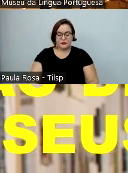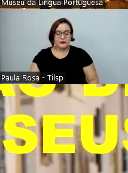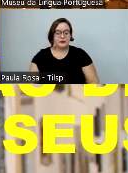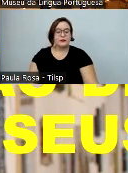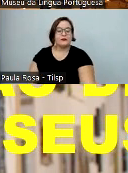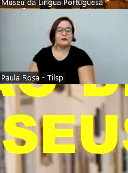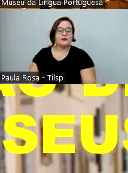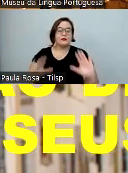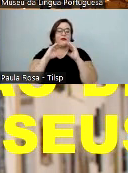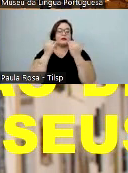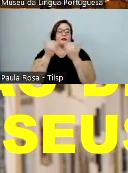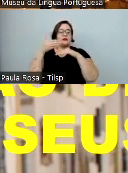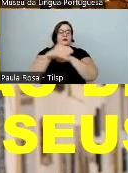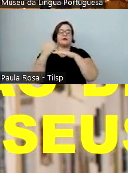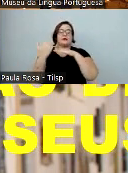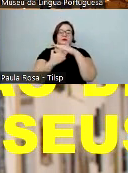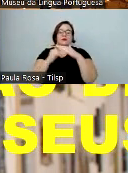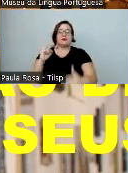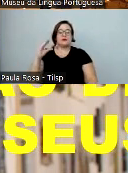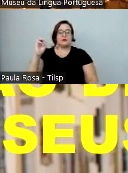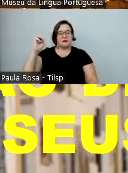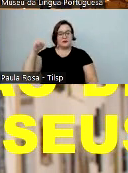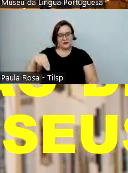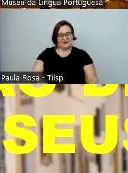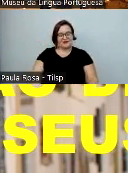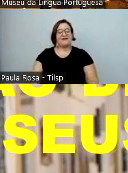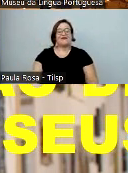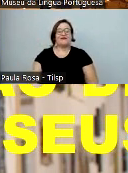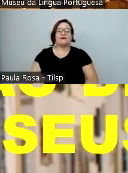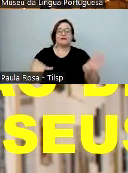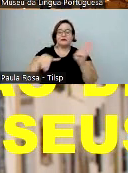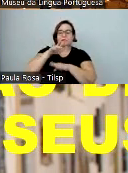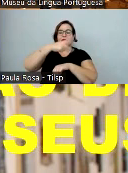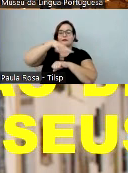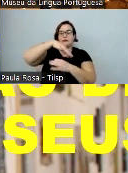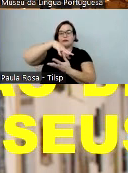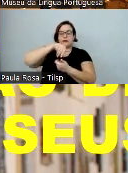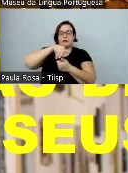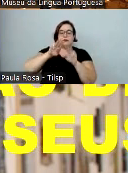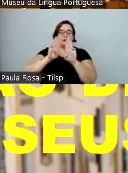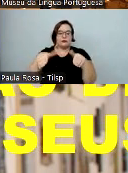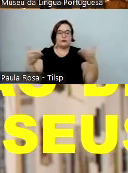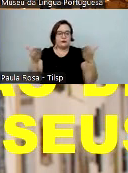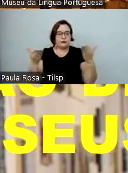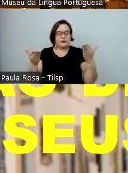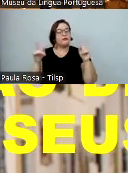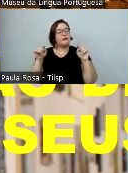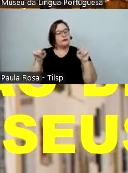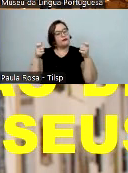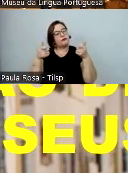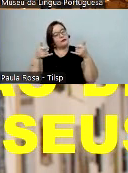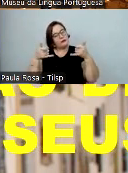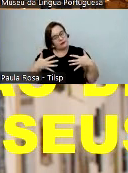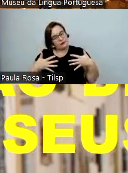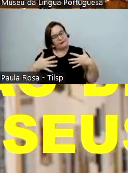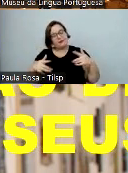do Igor conselho internacional de museus e ela vai fazer um pouco mais essa Ponte do